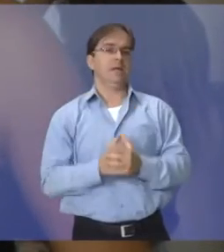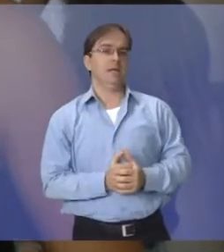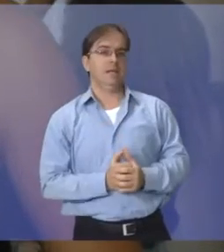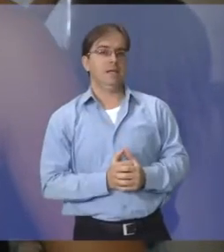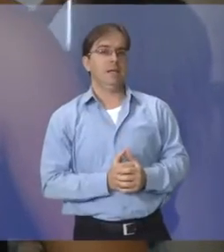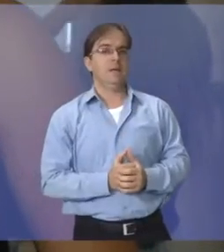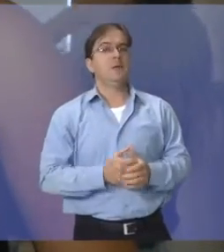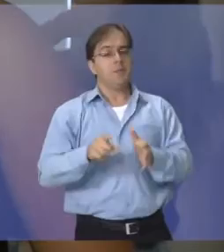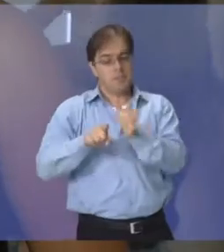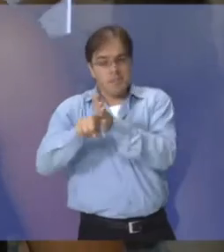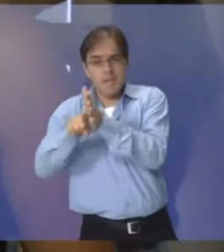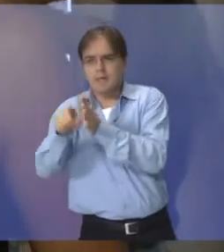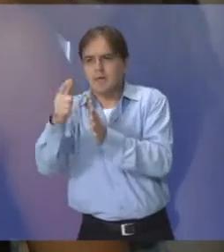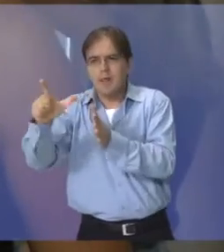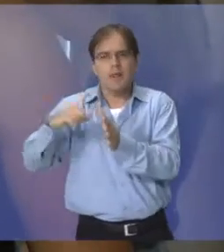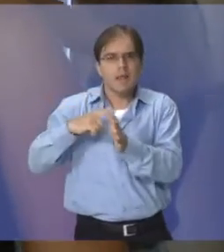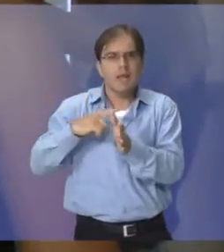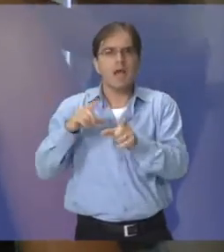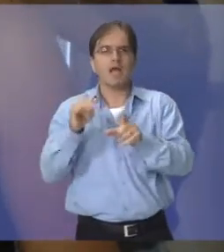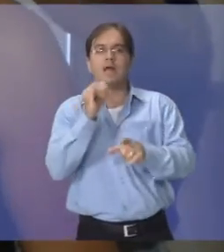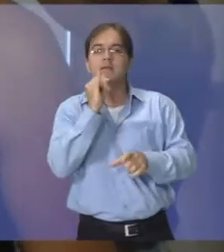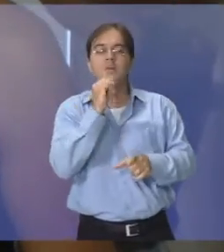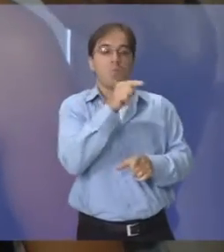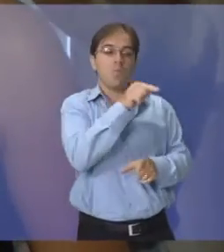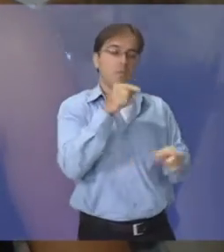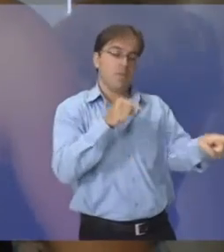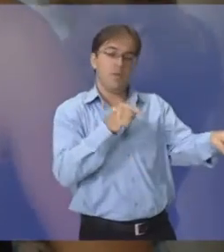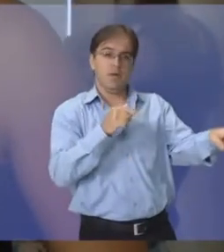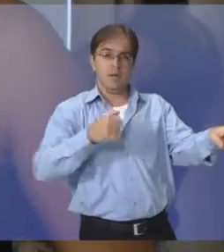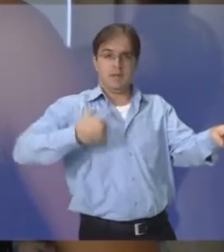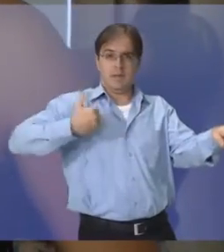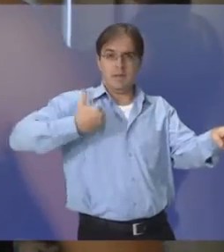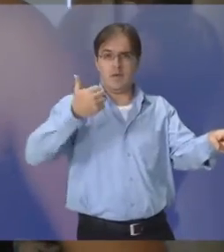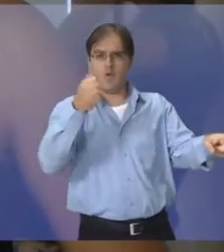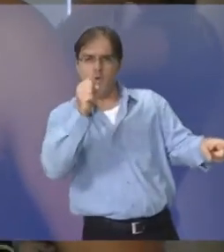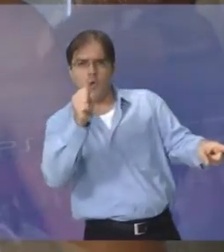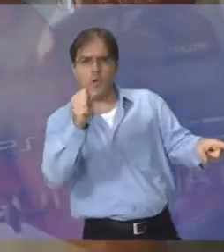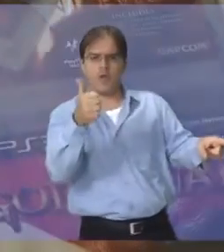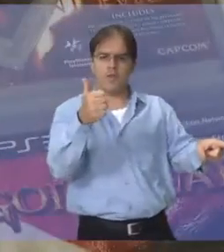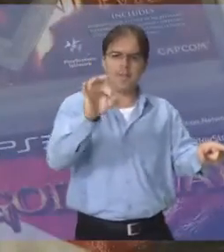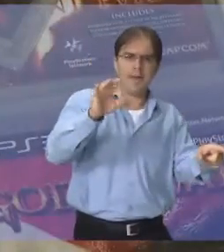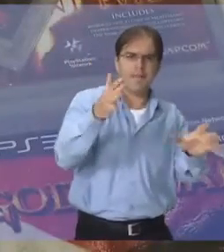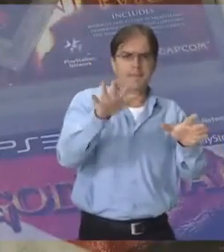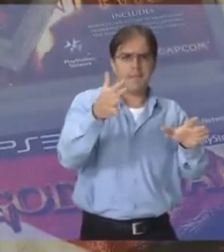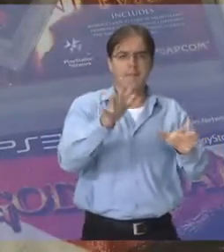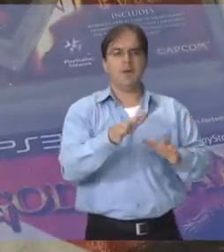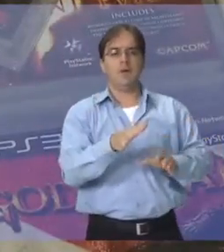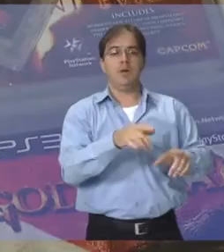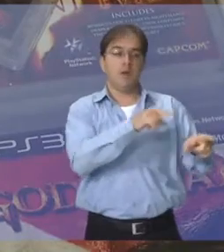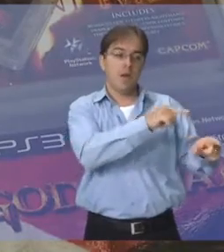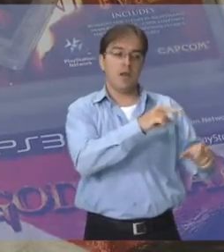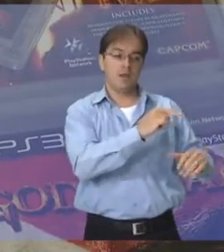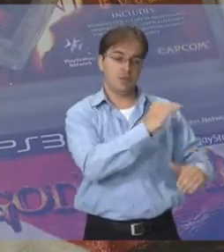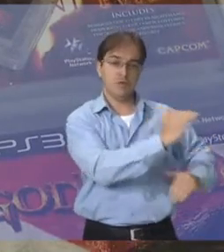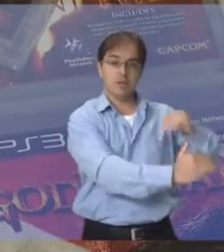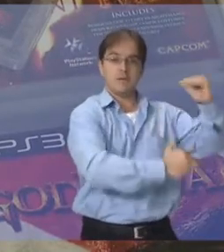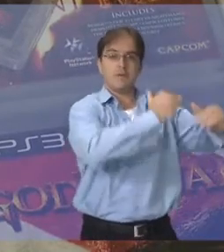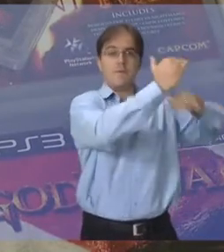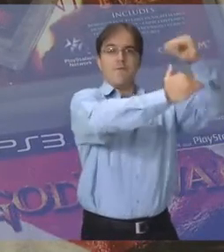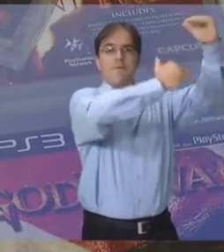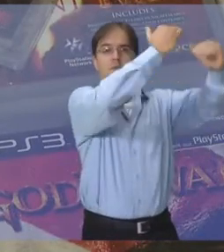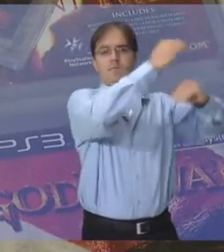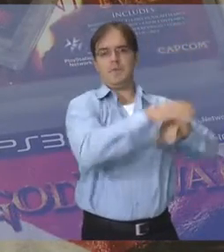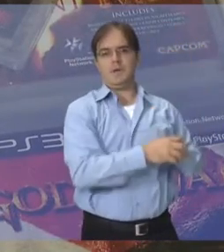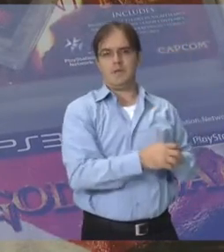nesse período de 8 anos, 7, 6 de idade, até os 10, é a fase que a questão da afetiva, da inteligência e do movimento é